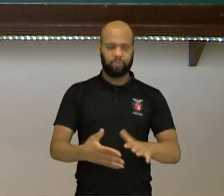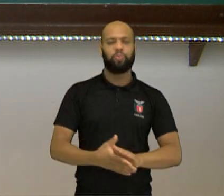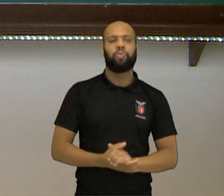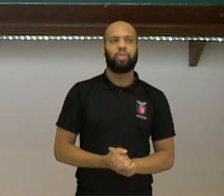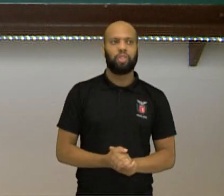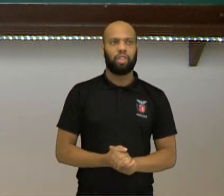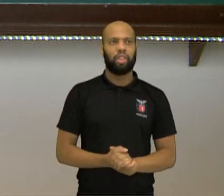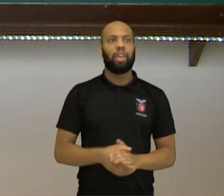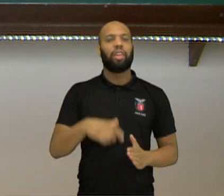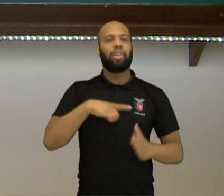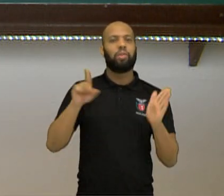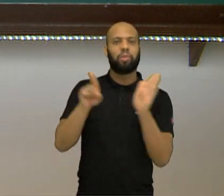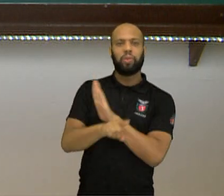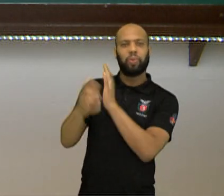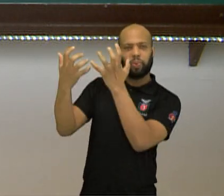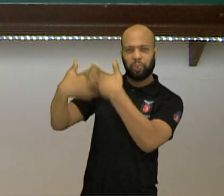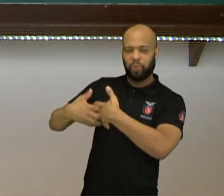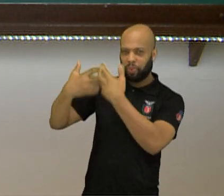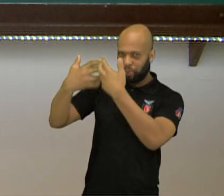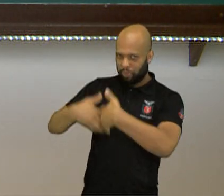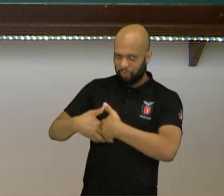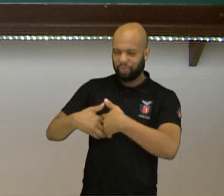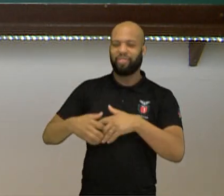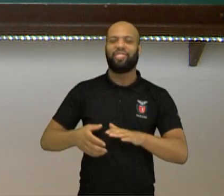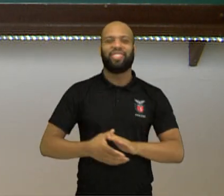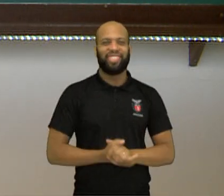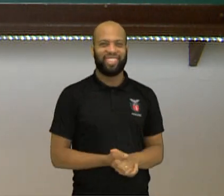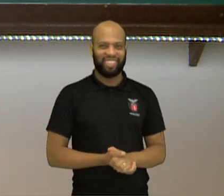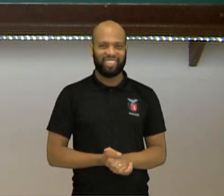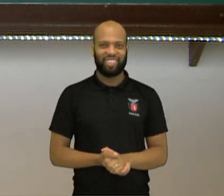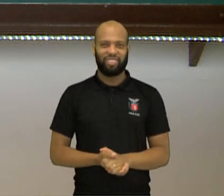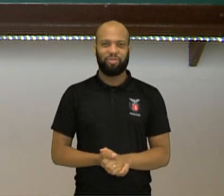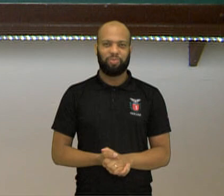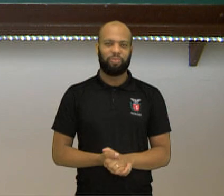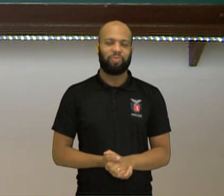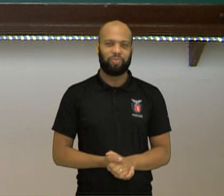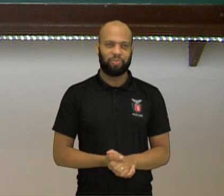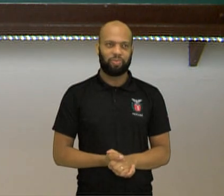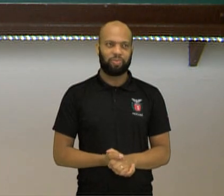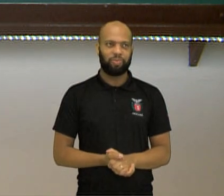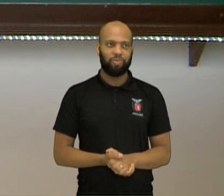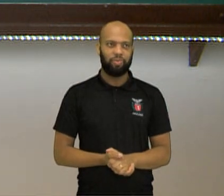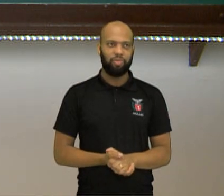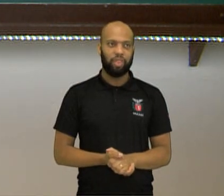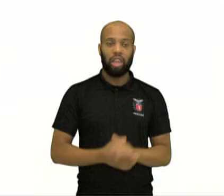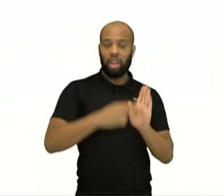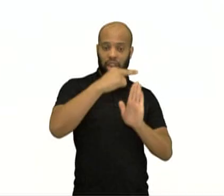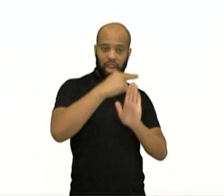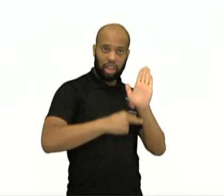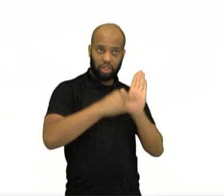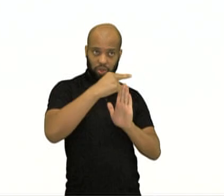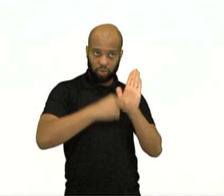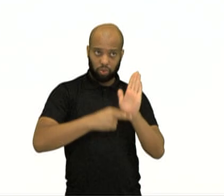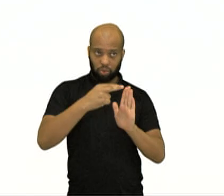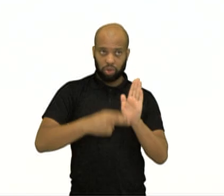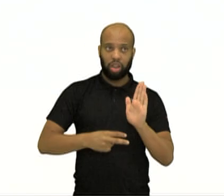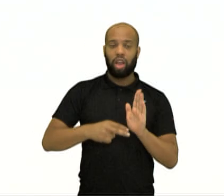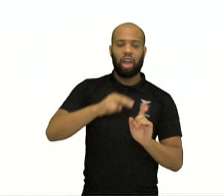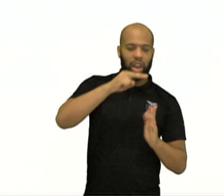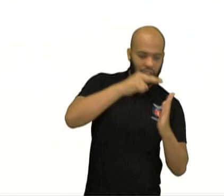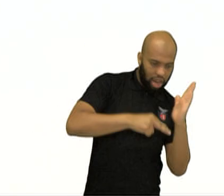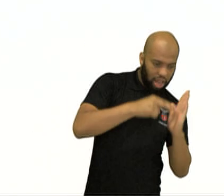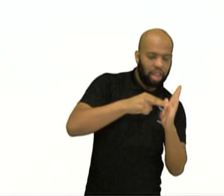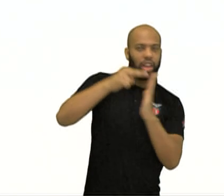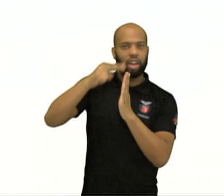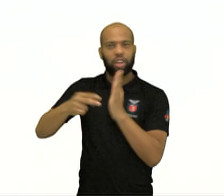Claro que temos um quiz. Achou que não ia ter? Aham, enganei você. Da Leituras, Releituras, um relato de experiência